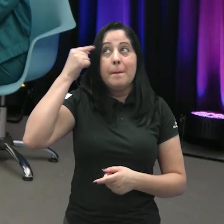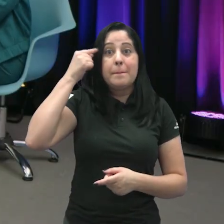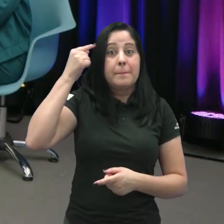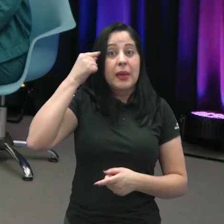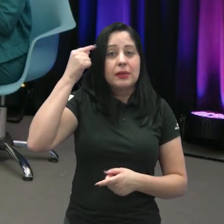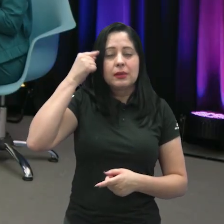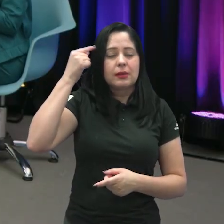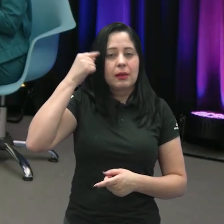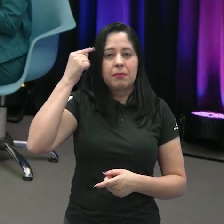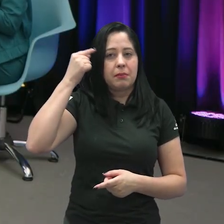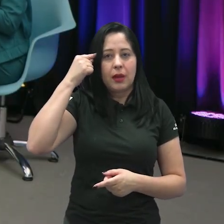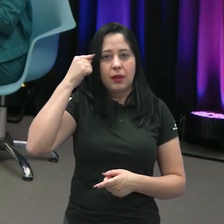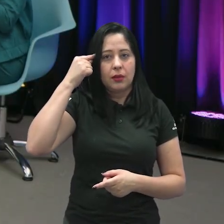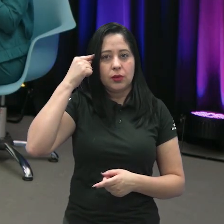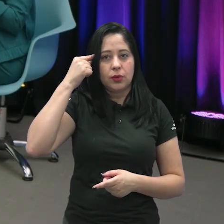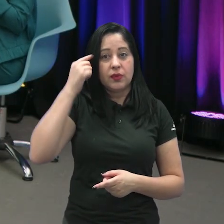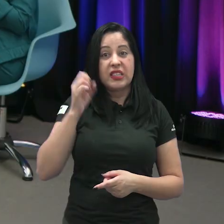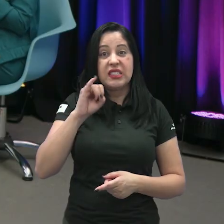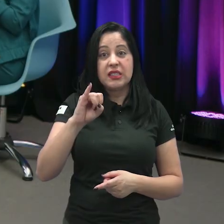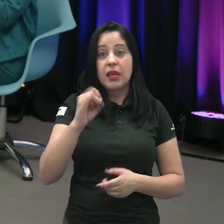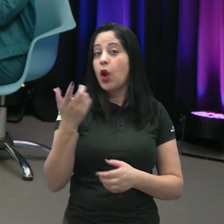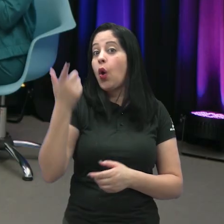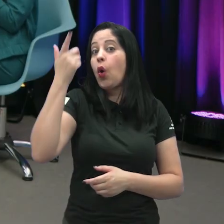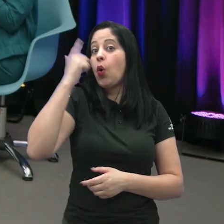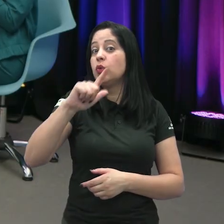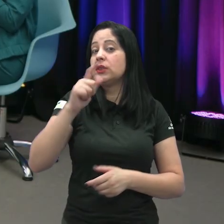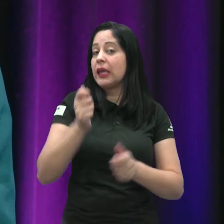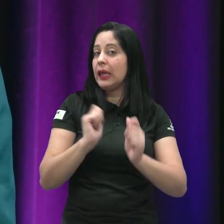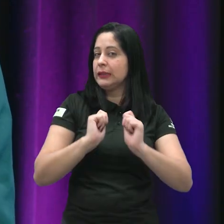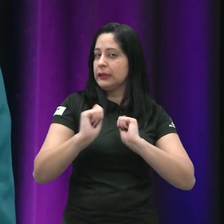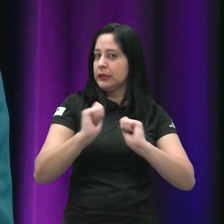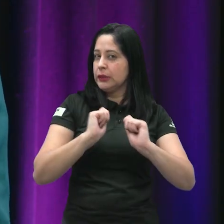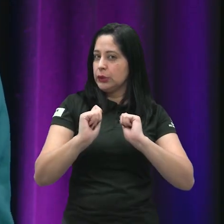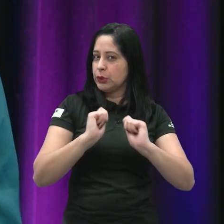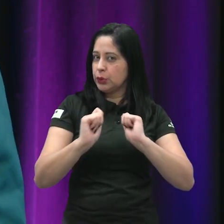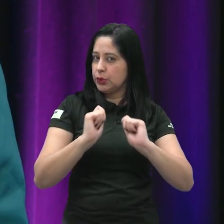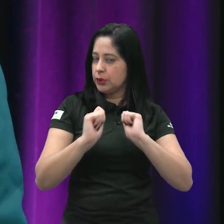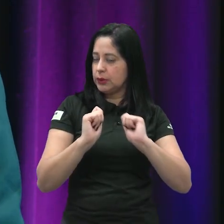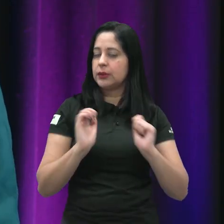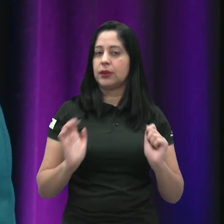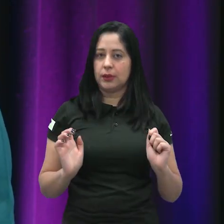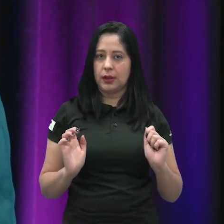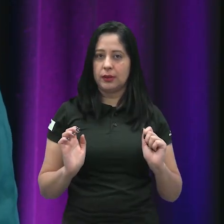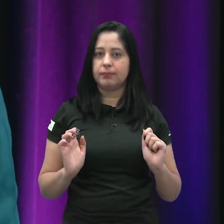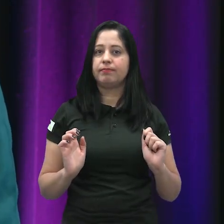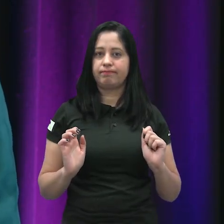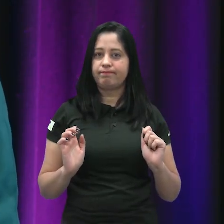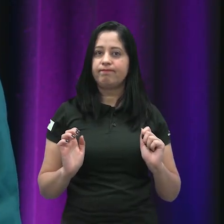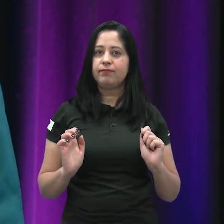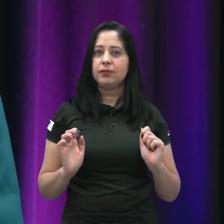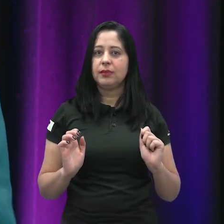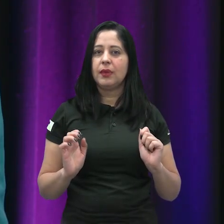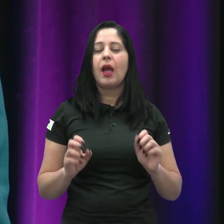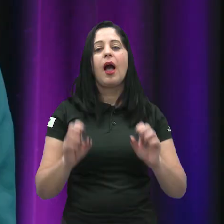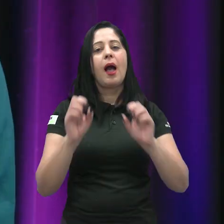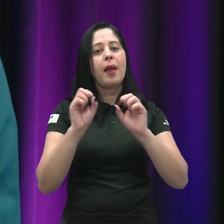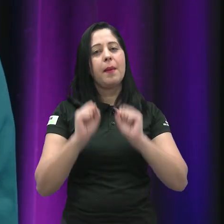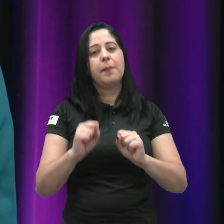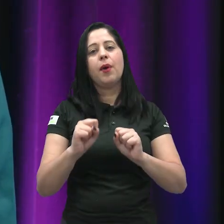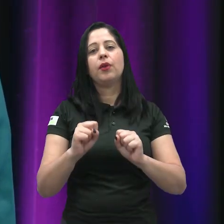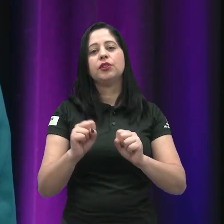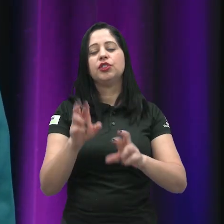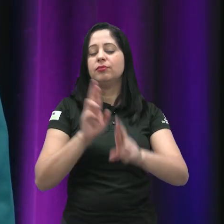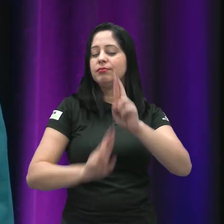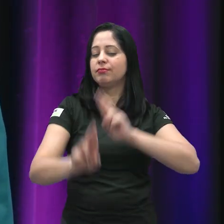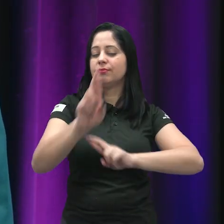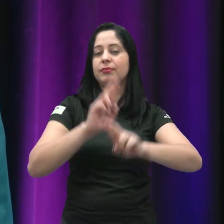pensamento é só um pensamento. Se você conseguir se conectar com tudo que há de abundante, a gente consegue trazer